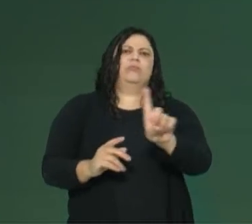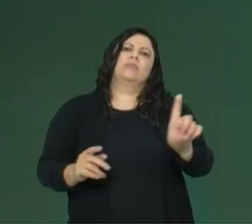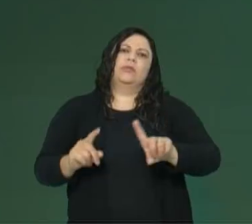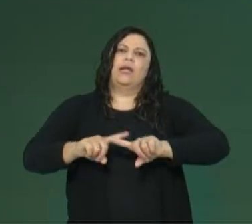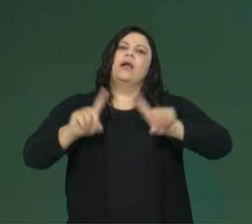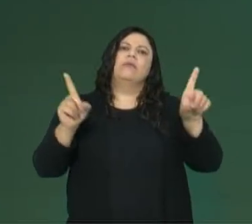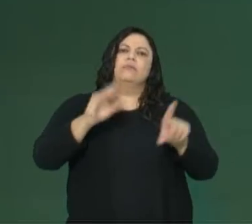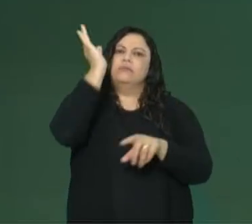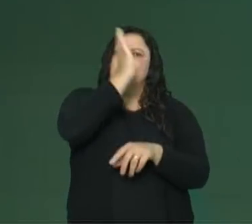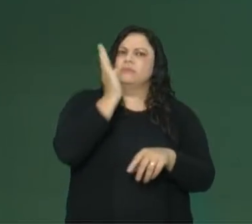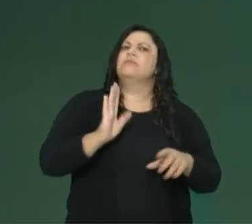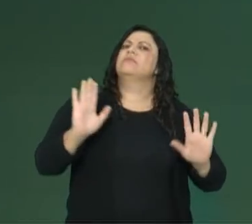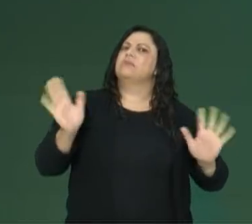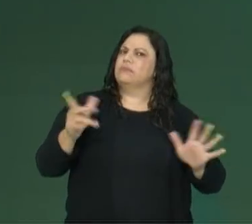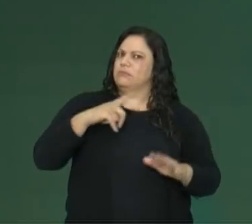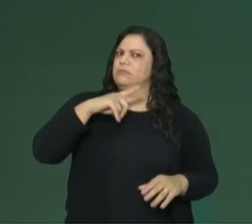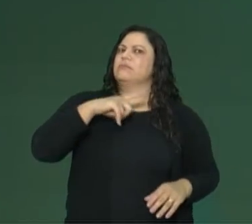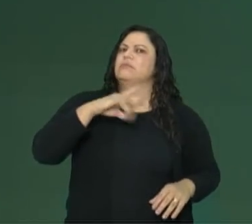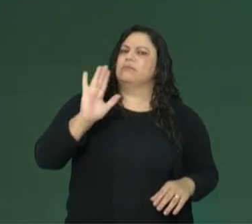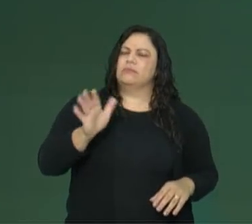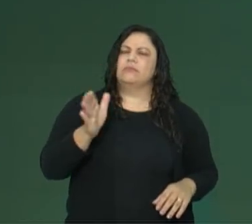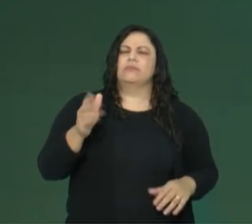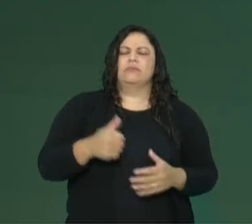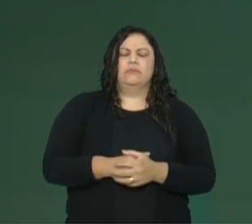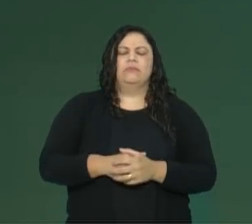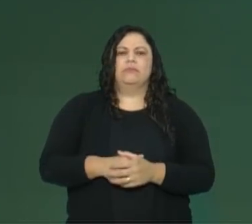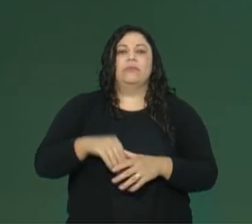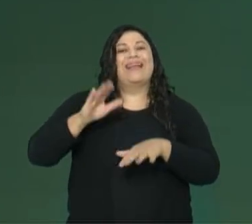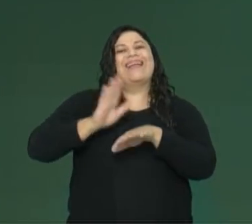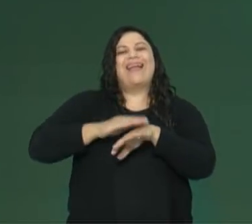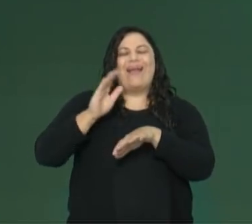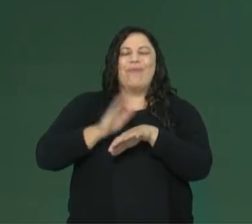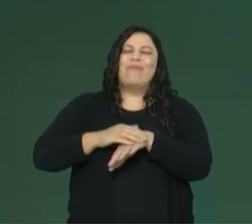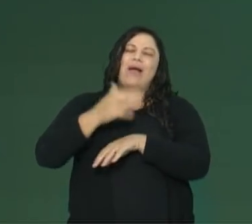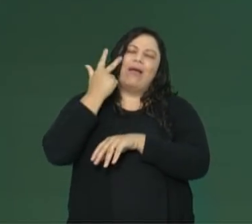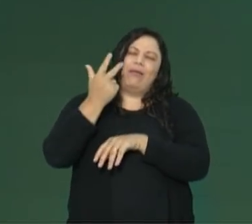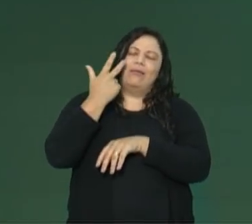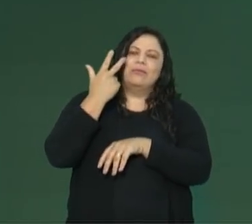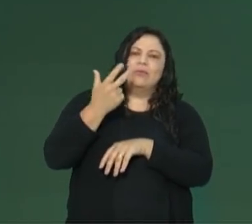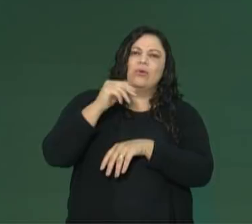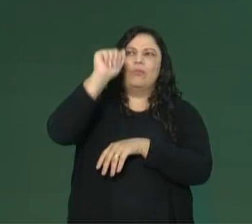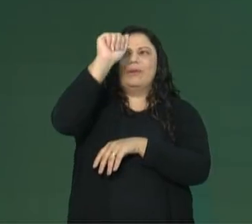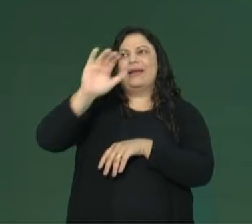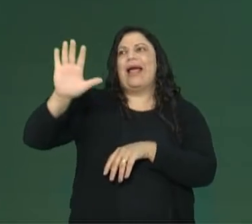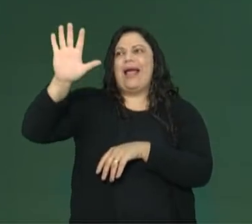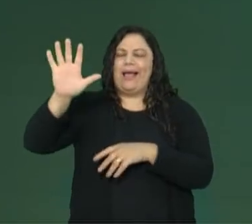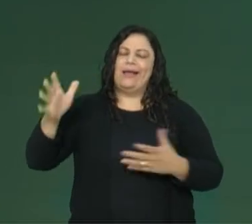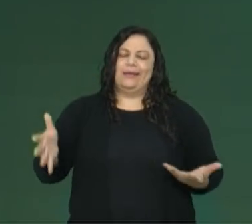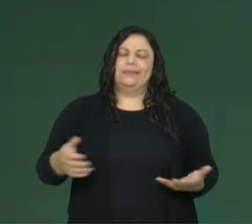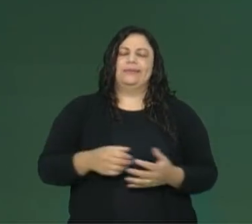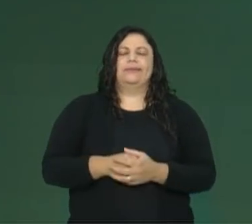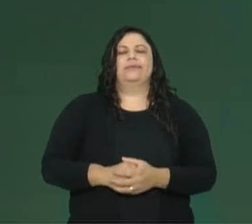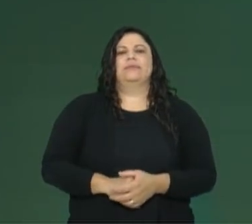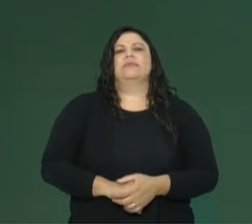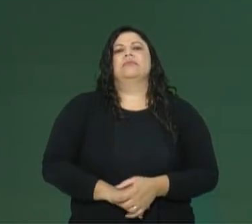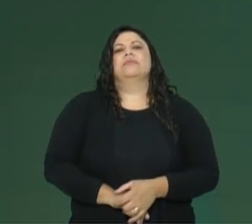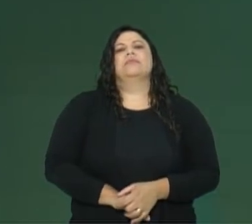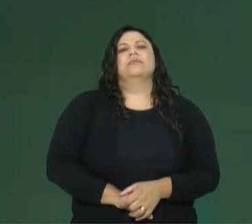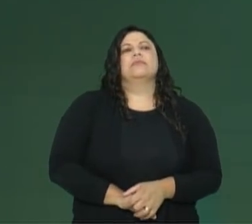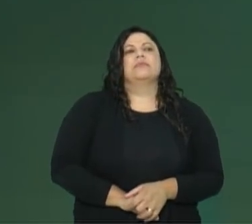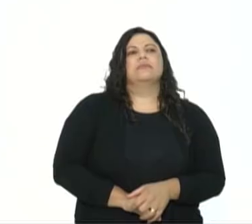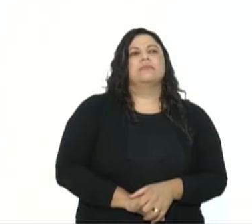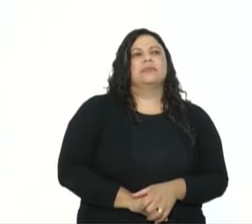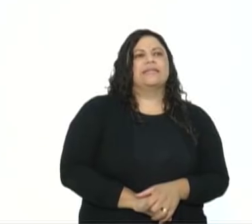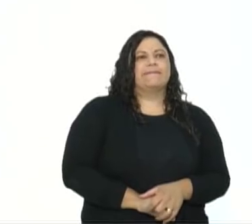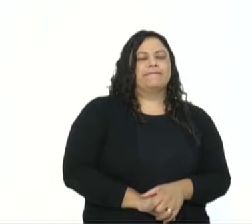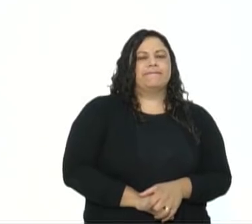ocorre, e as epidemias são mais comuns no sul da Ásia e na África, mas no nosso país ocorre.